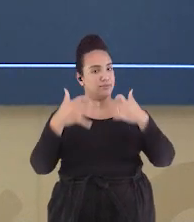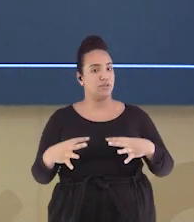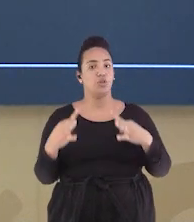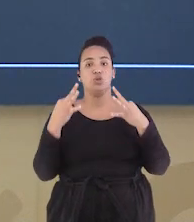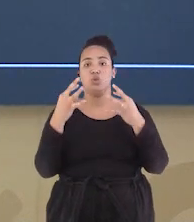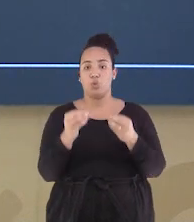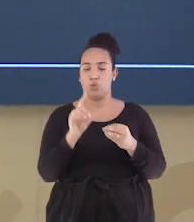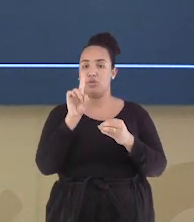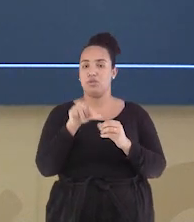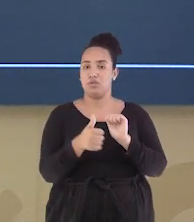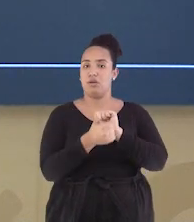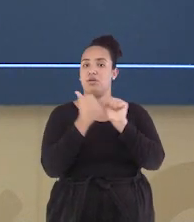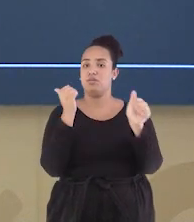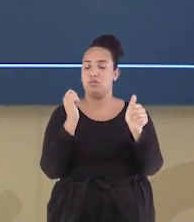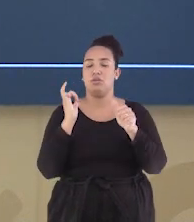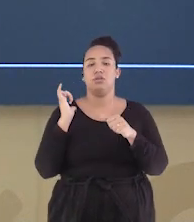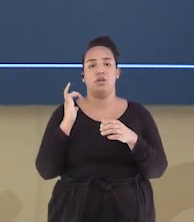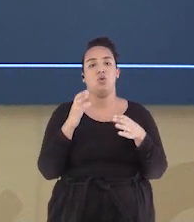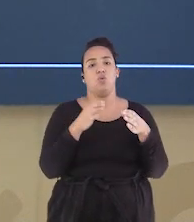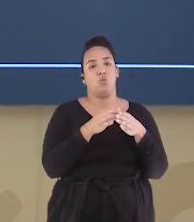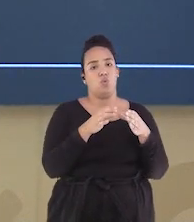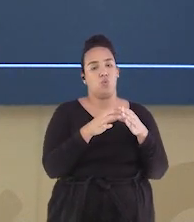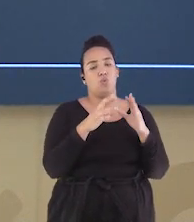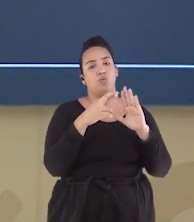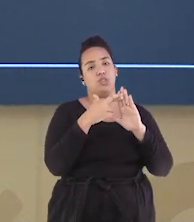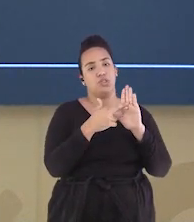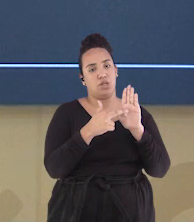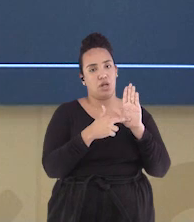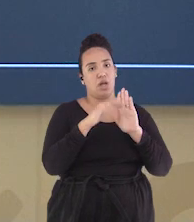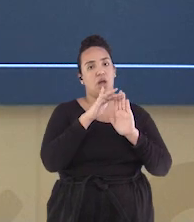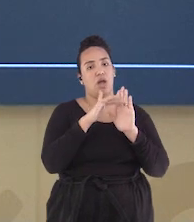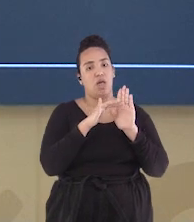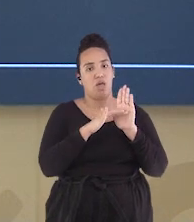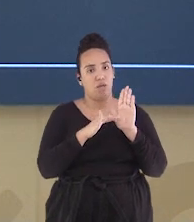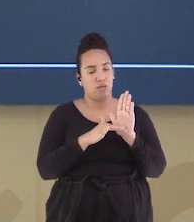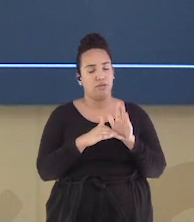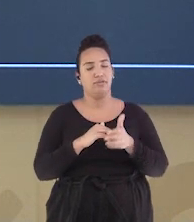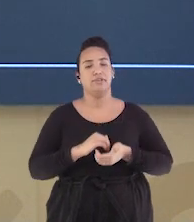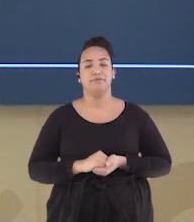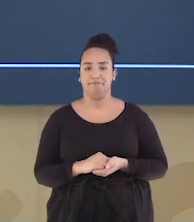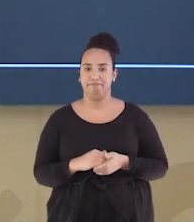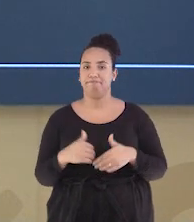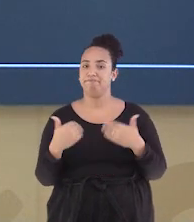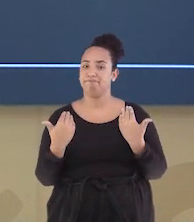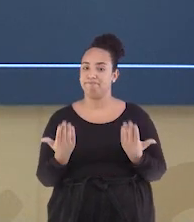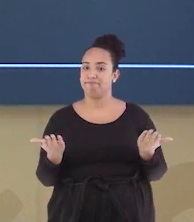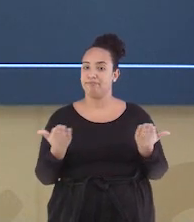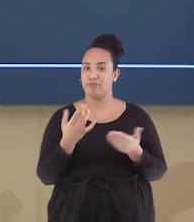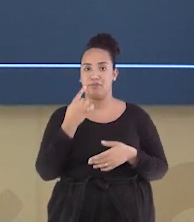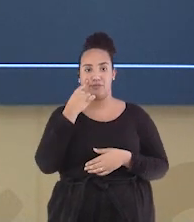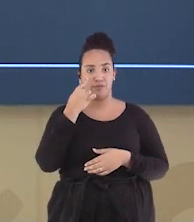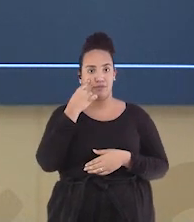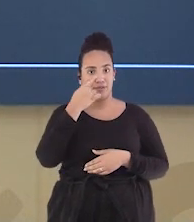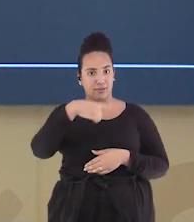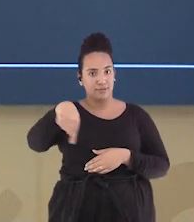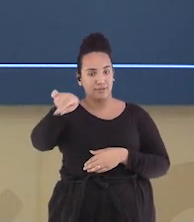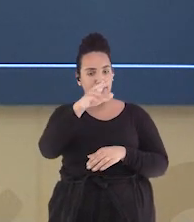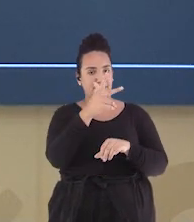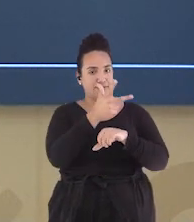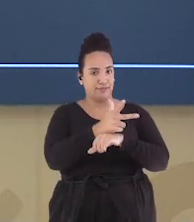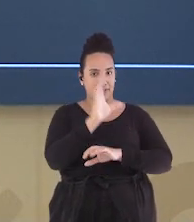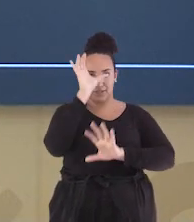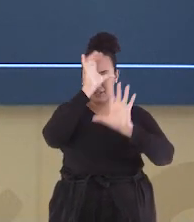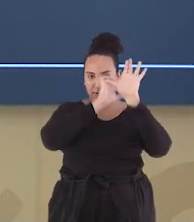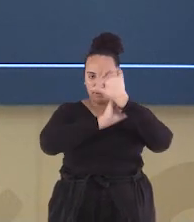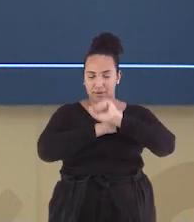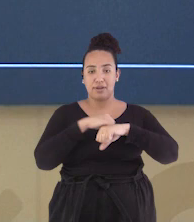elas são esportes, ou seja, possuem federação e regras bem delimitadas. A partir disso e dos vídeos que vimos,